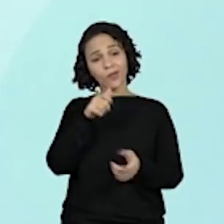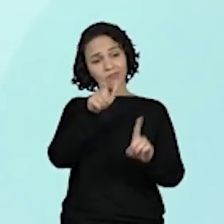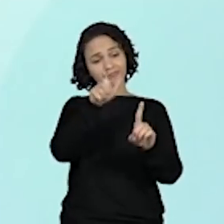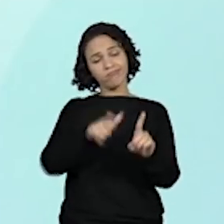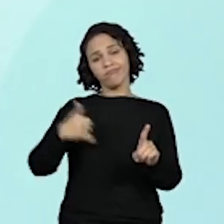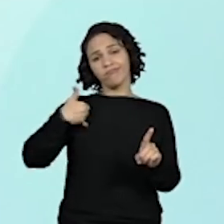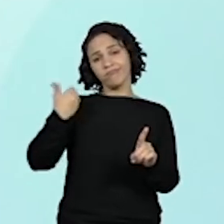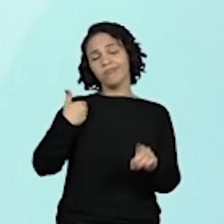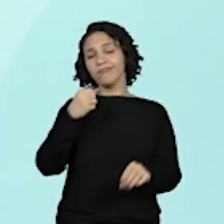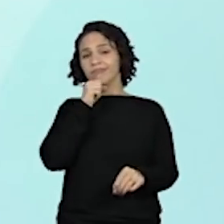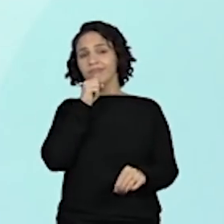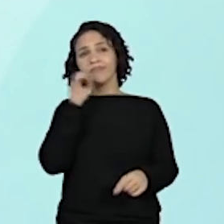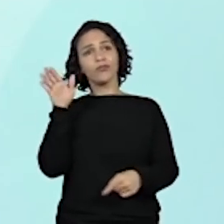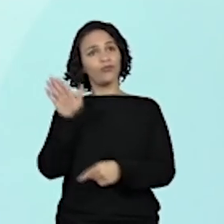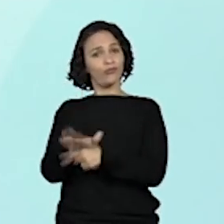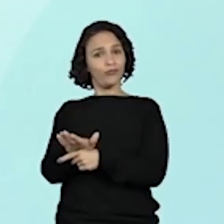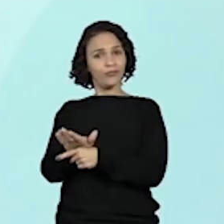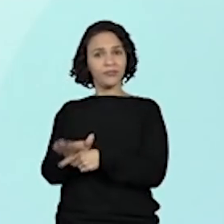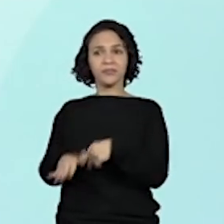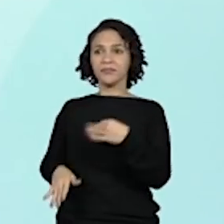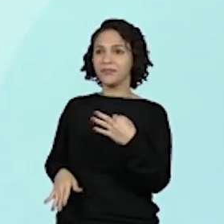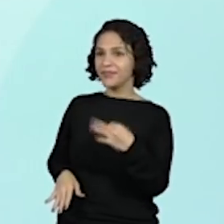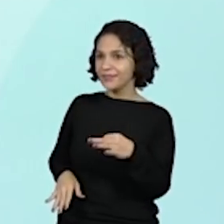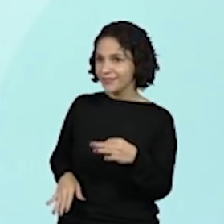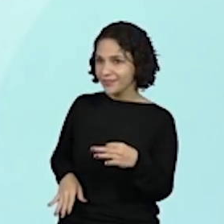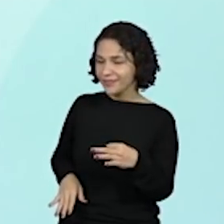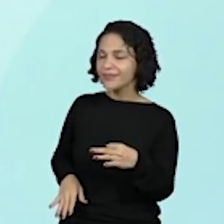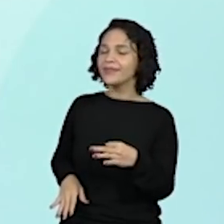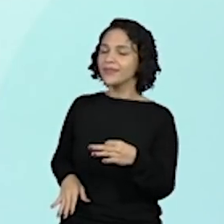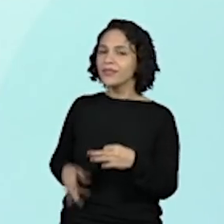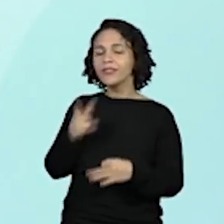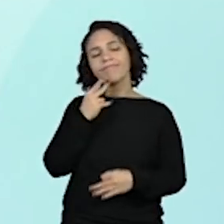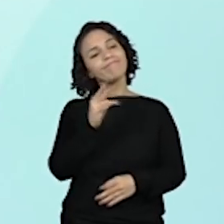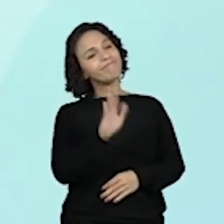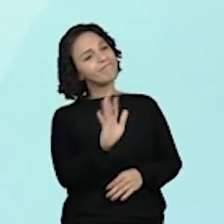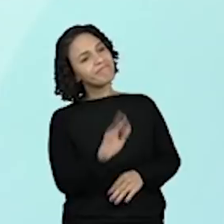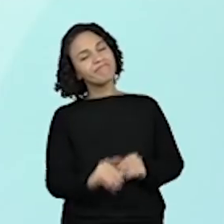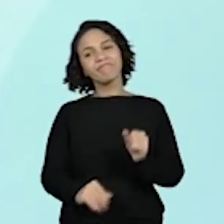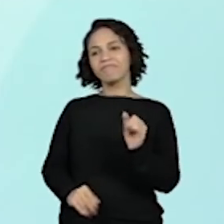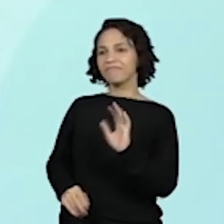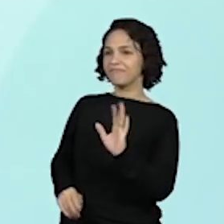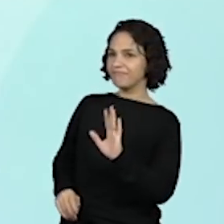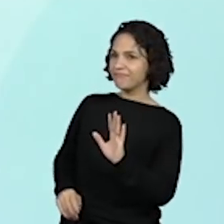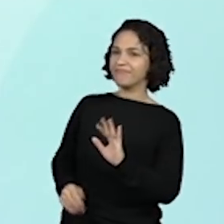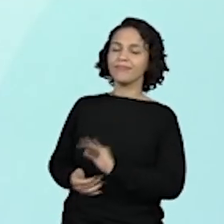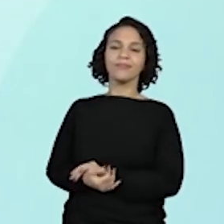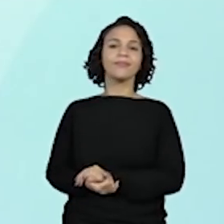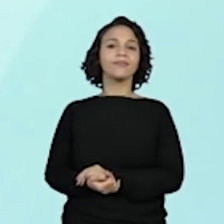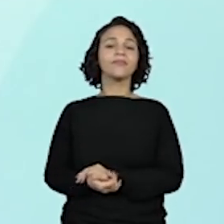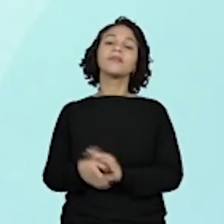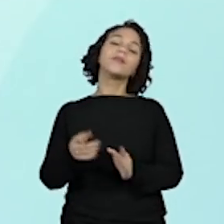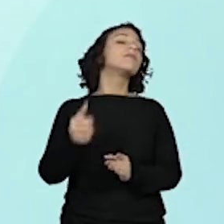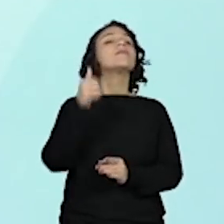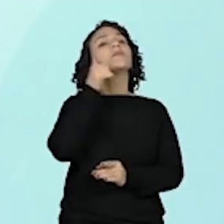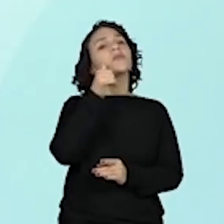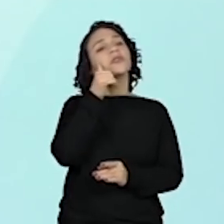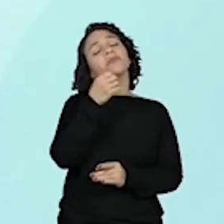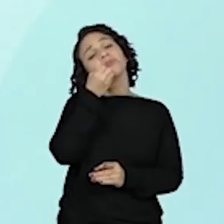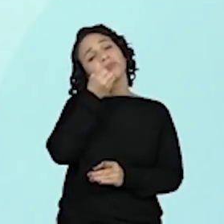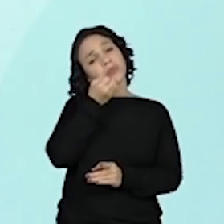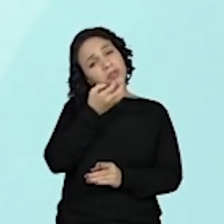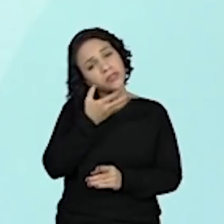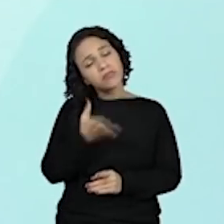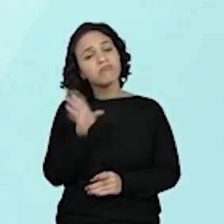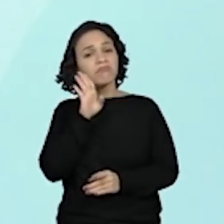que a ajudou, não foi, professora Fran? Elas se cumprimentaram E a senhora, muito gentil, uma barqueira,